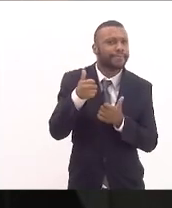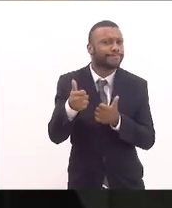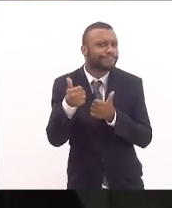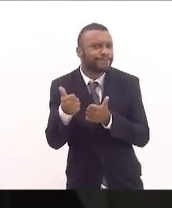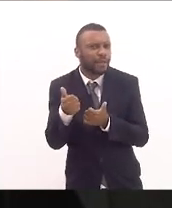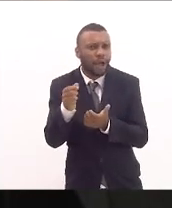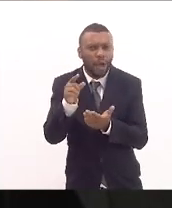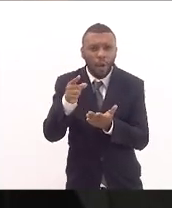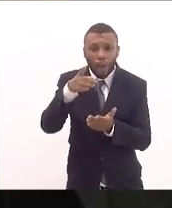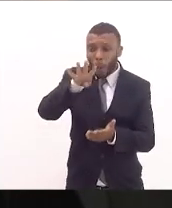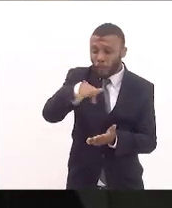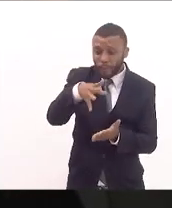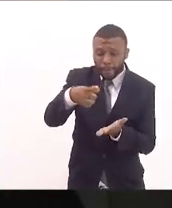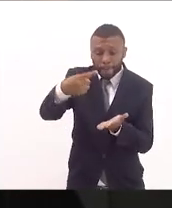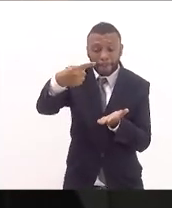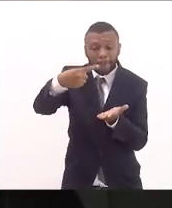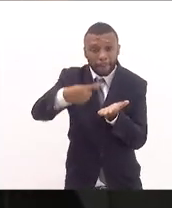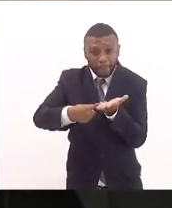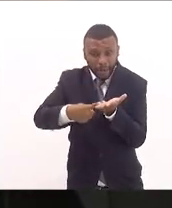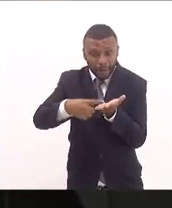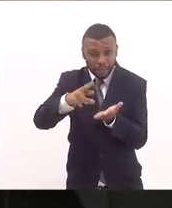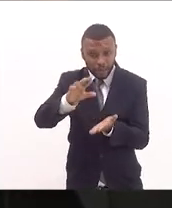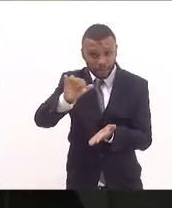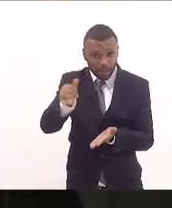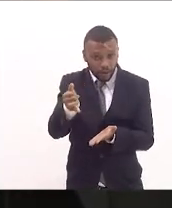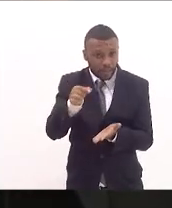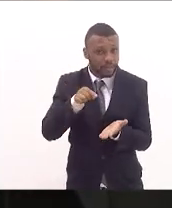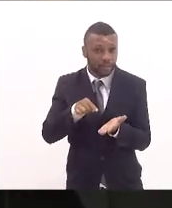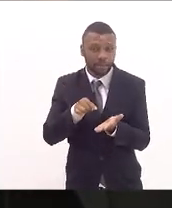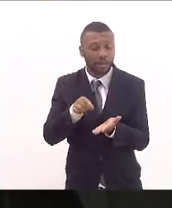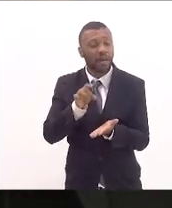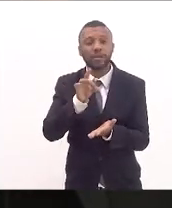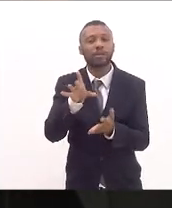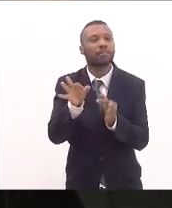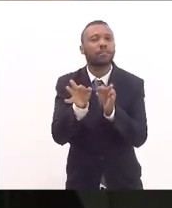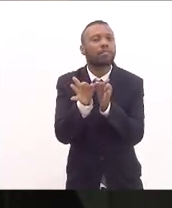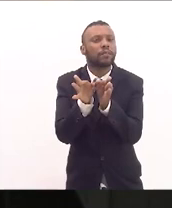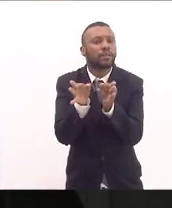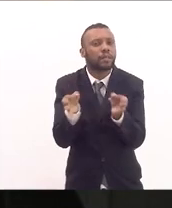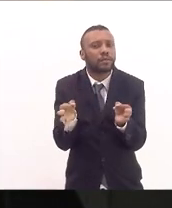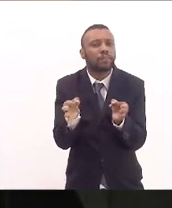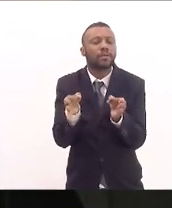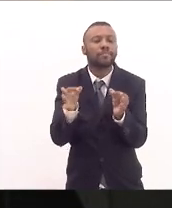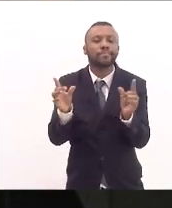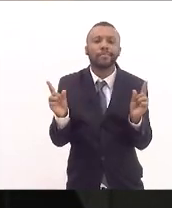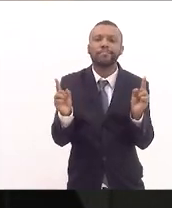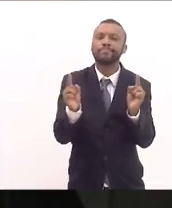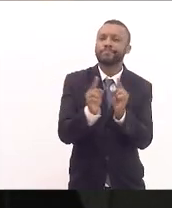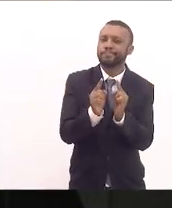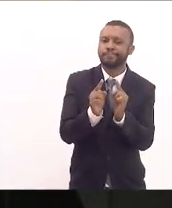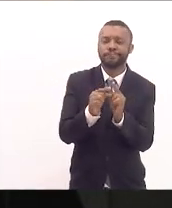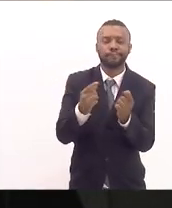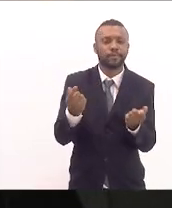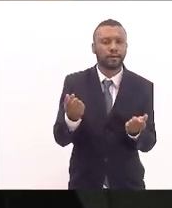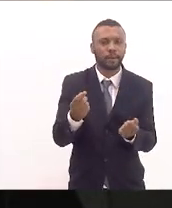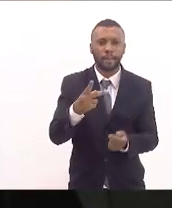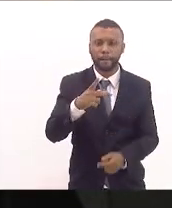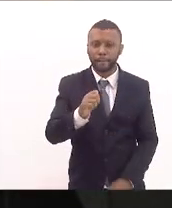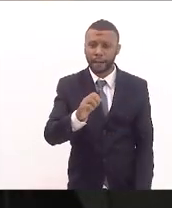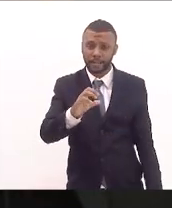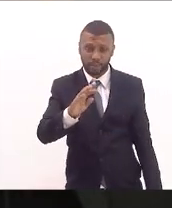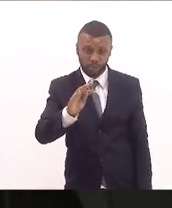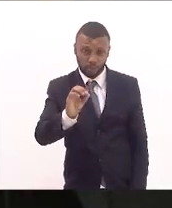RJ parte do RJ é apenas uma sigla o